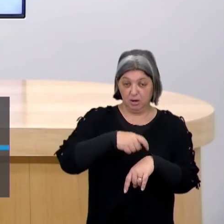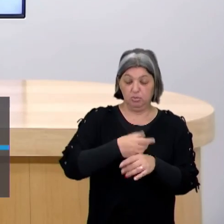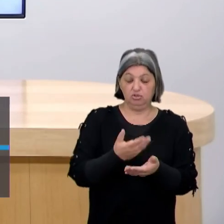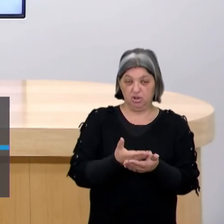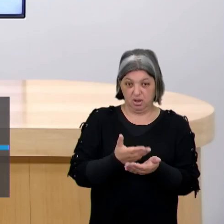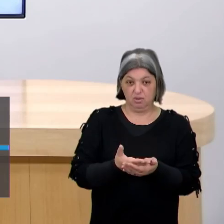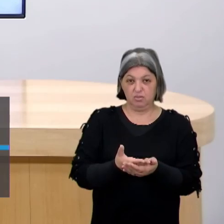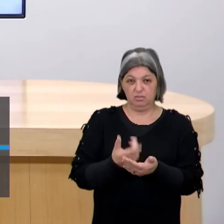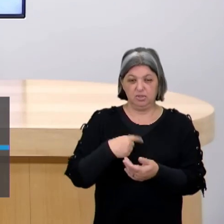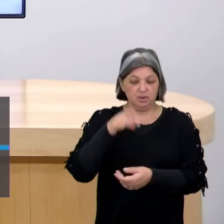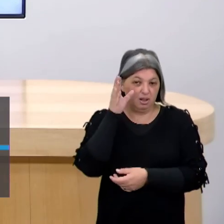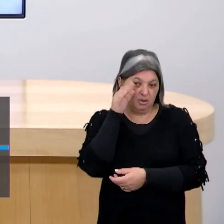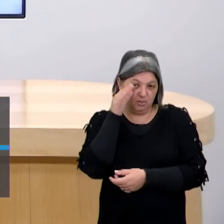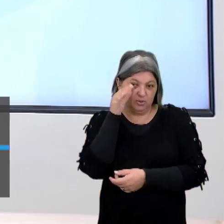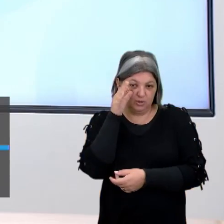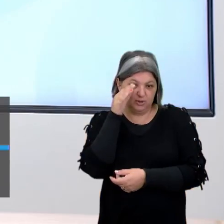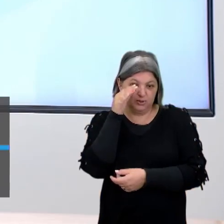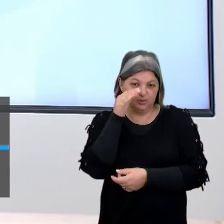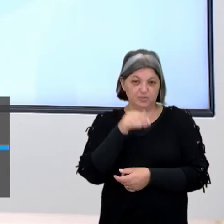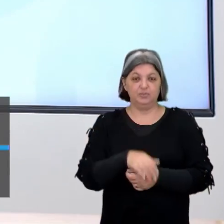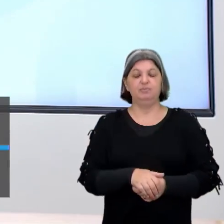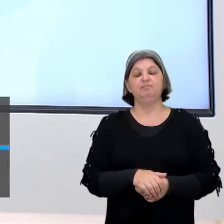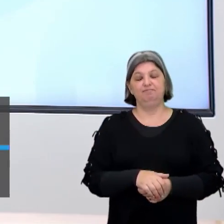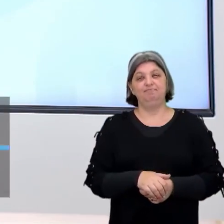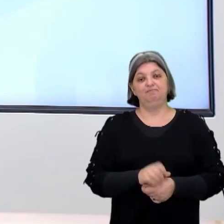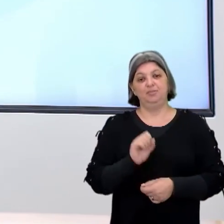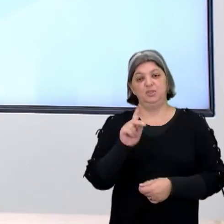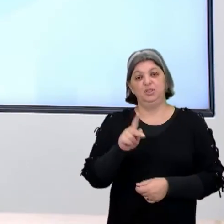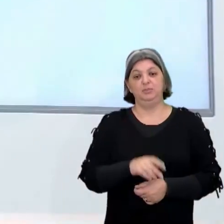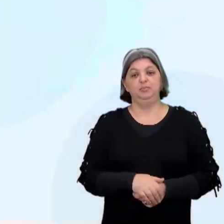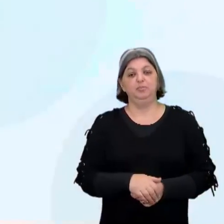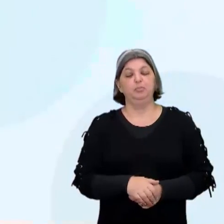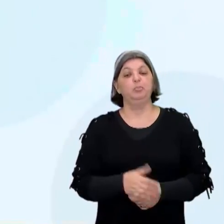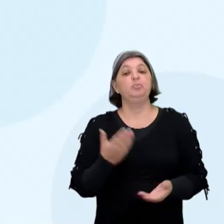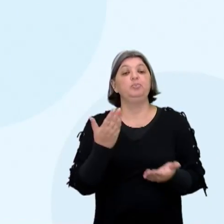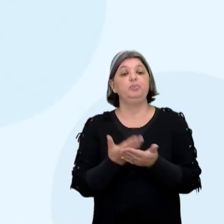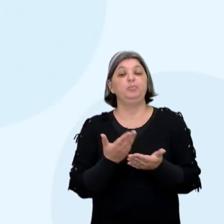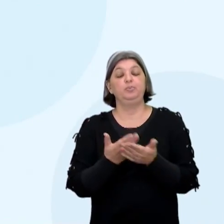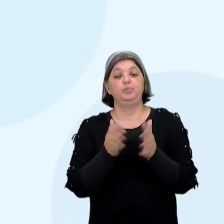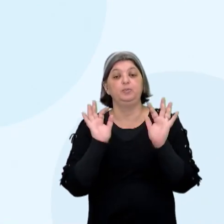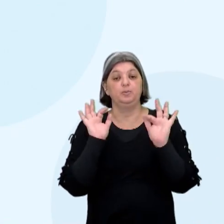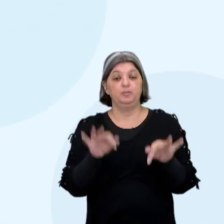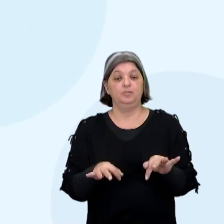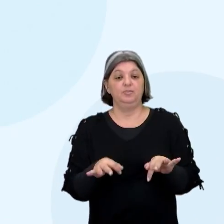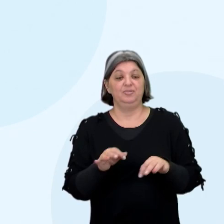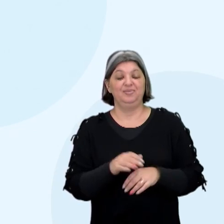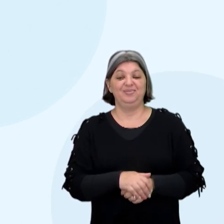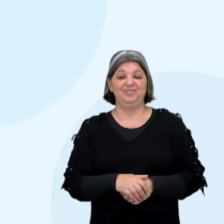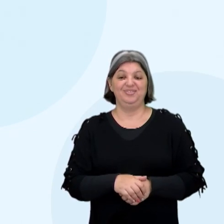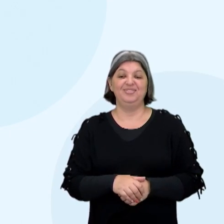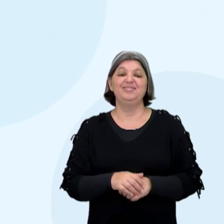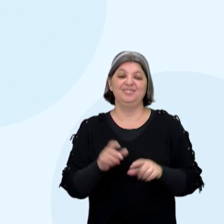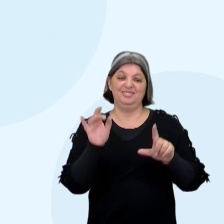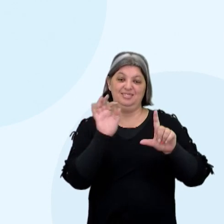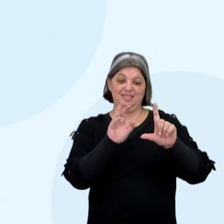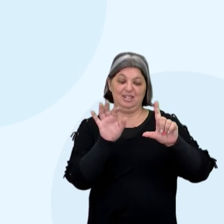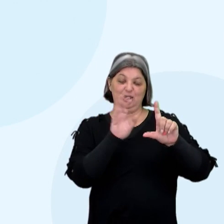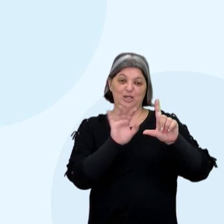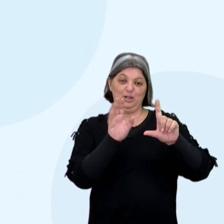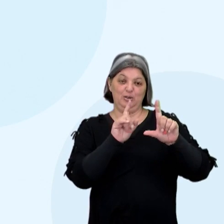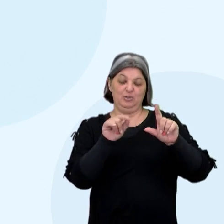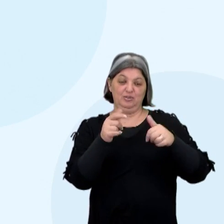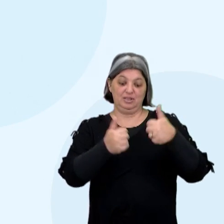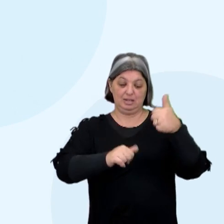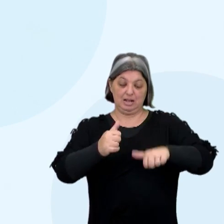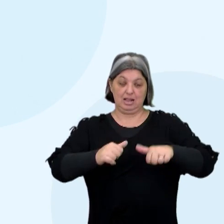seja curioso e busque conhecimento você mesmo, tá ok? A aula vai encerrar, eu vou pedir para o nosso diretor colocar o QR Code para vocês fazerem a análise